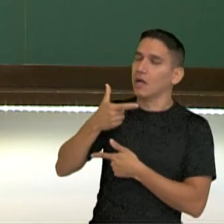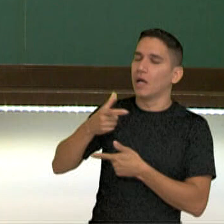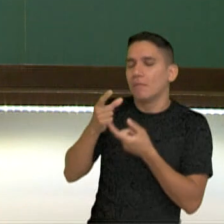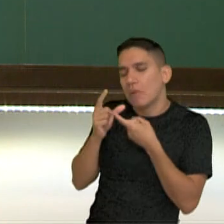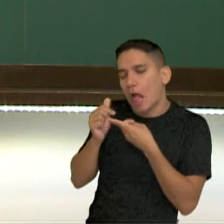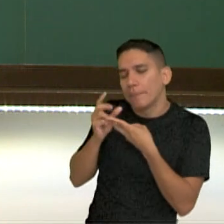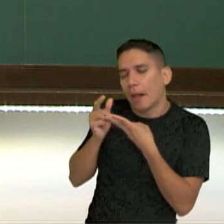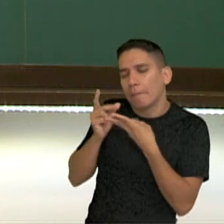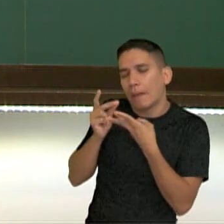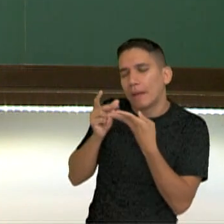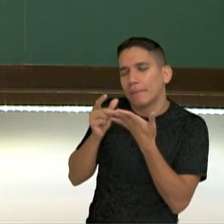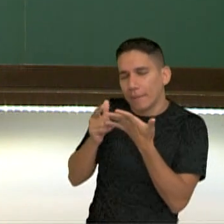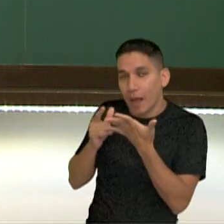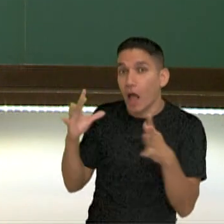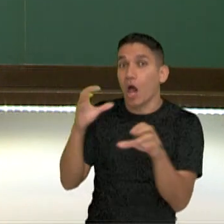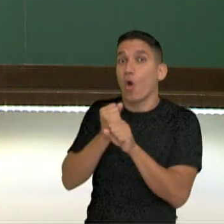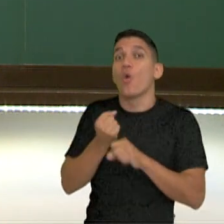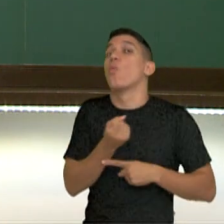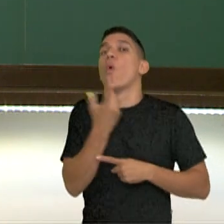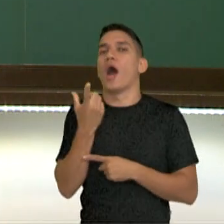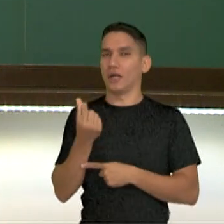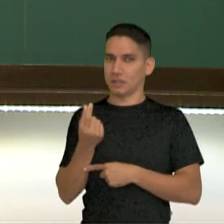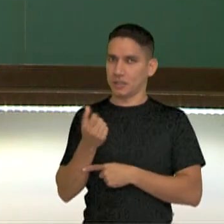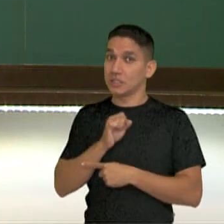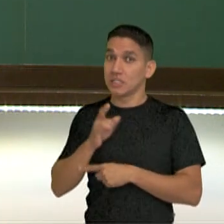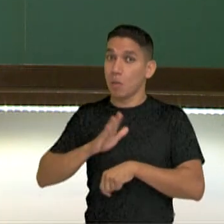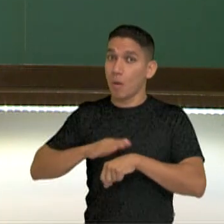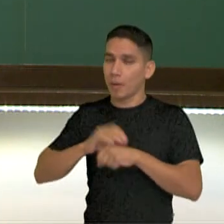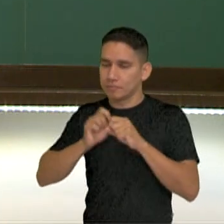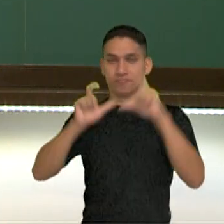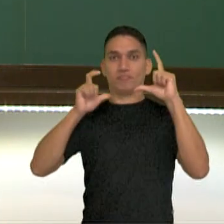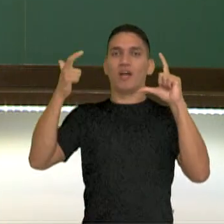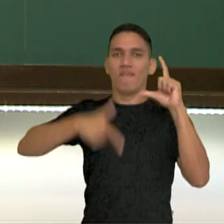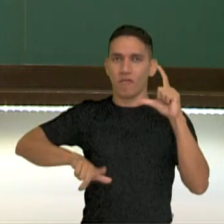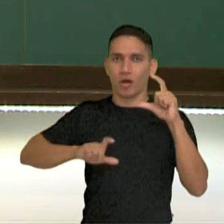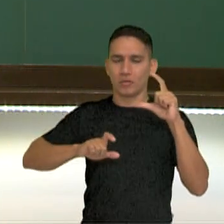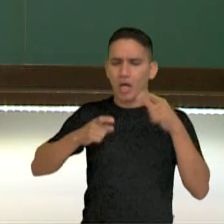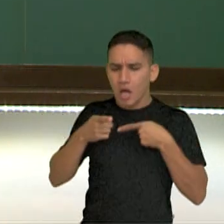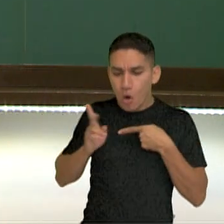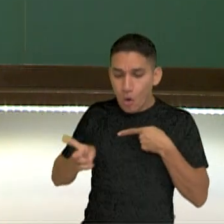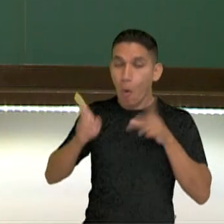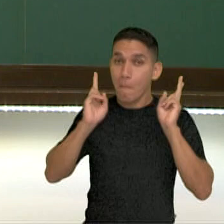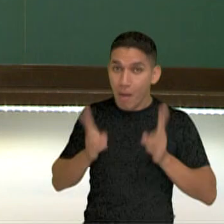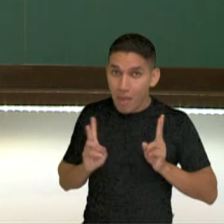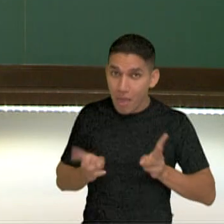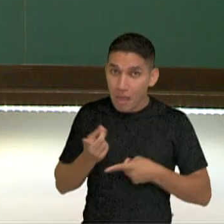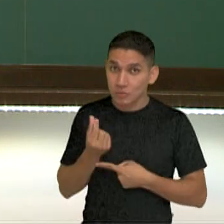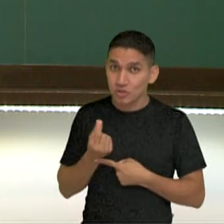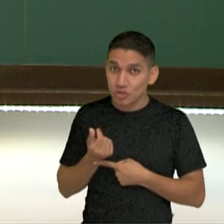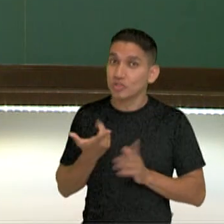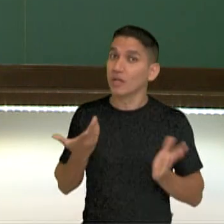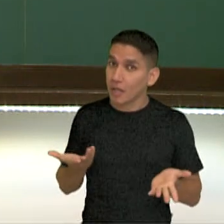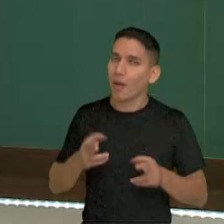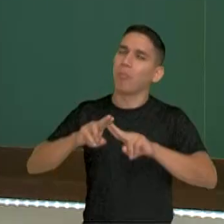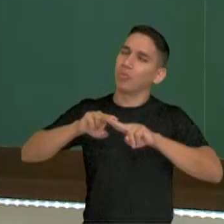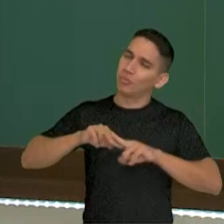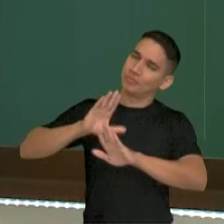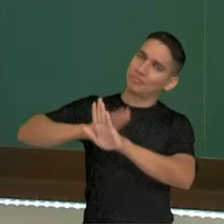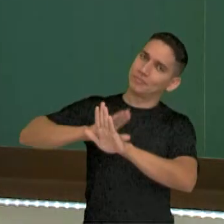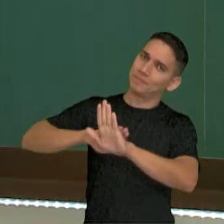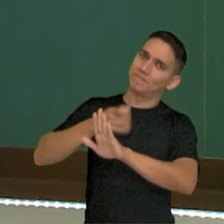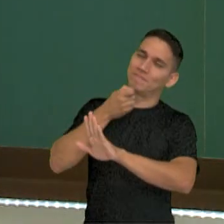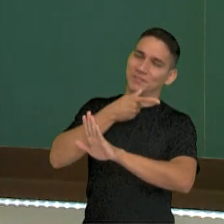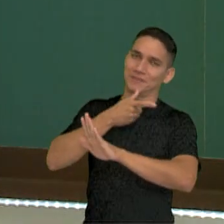acordasse da anestesia, o dinheiro estaria ali. Então, isso que deu, né, deu um humor ali no